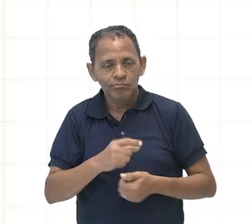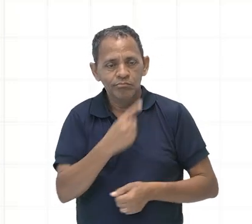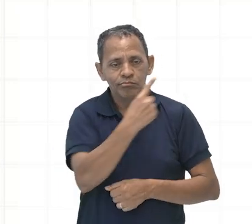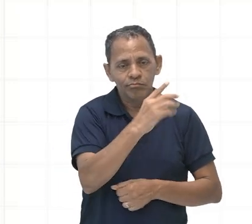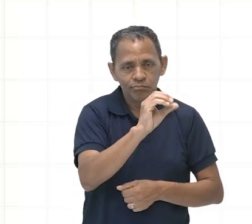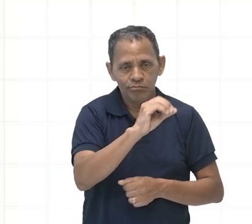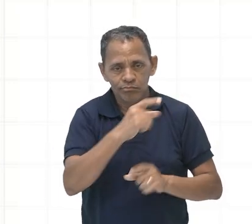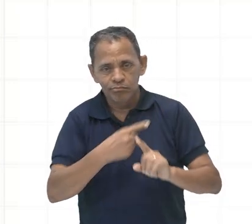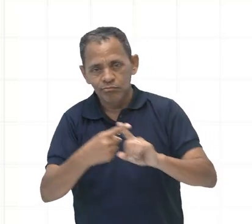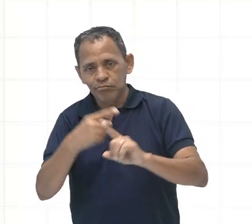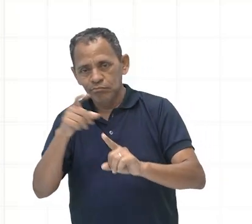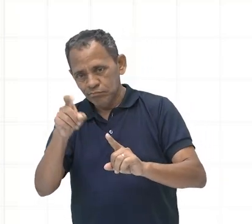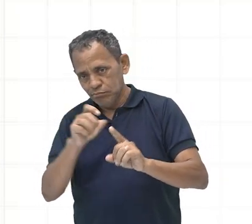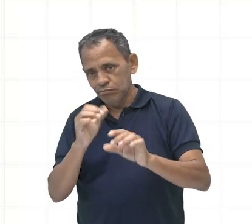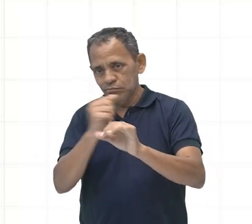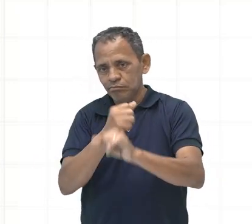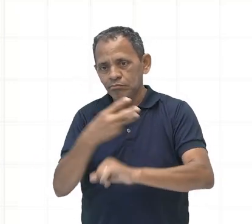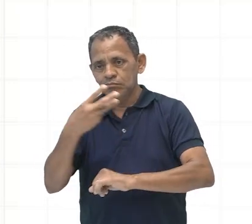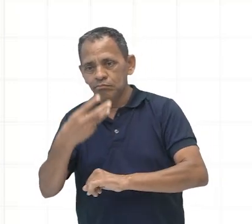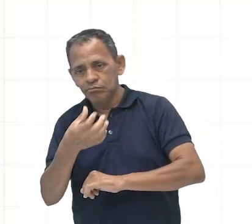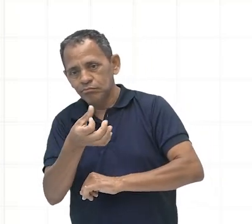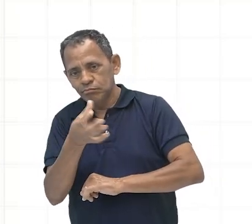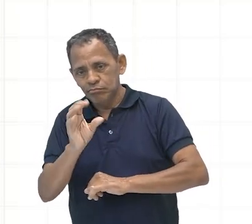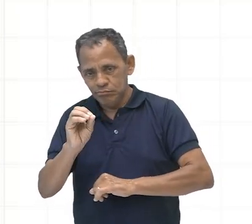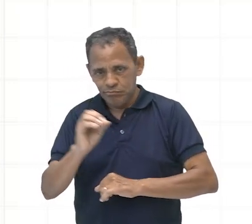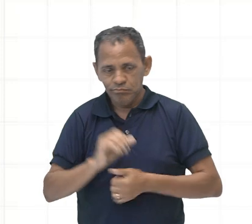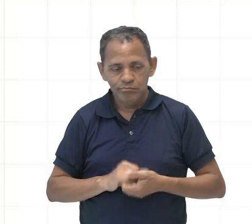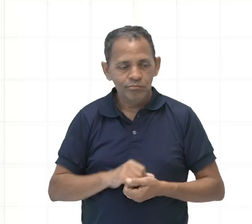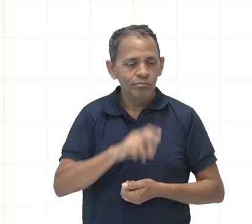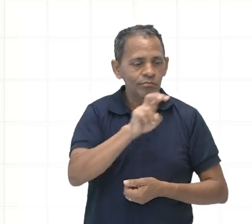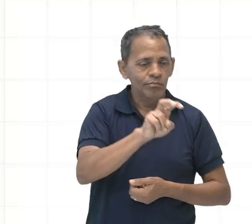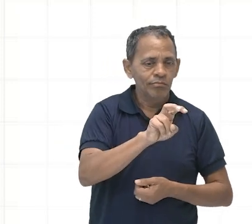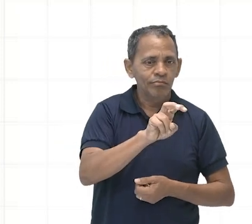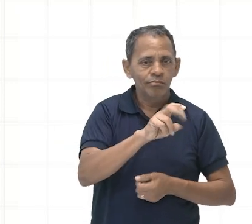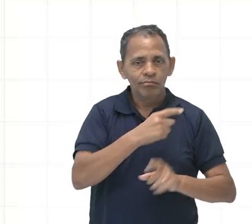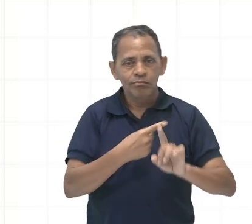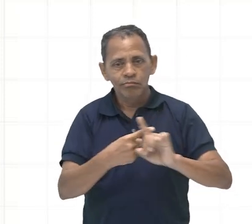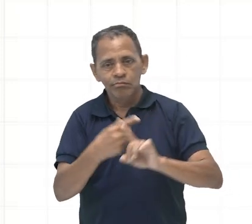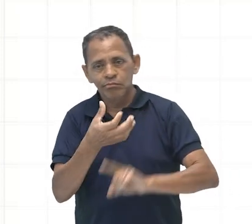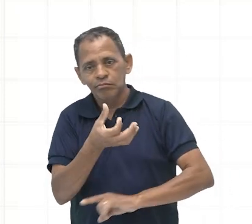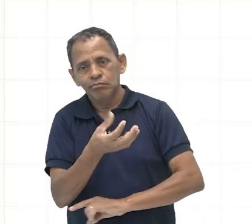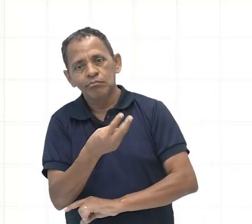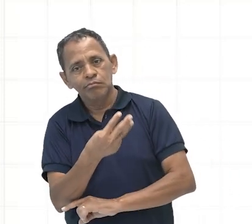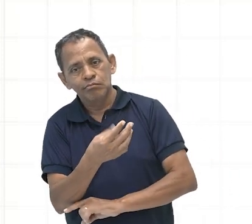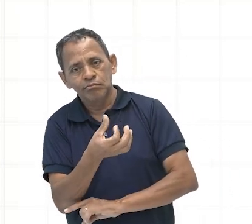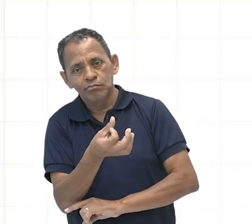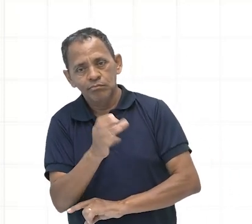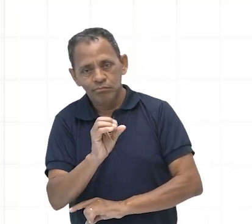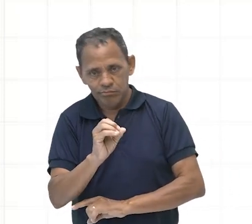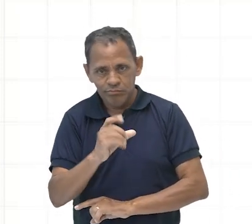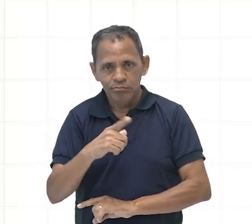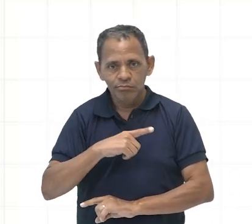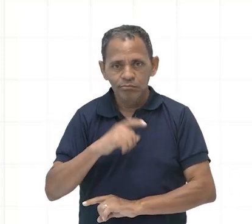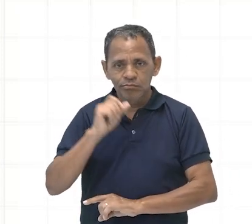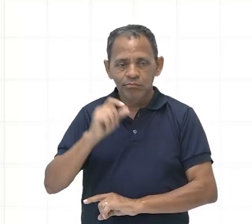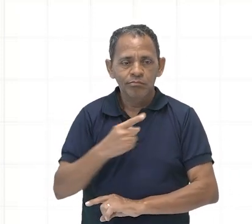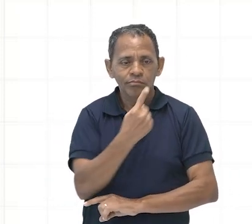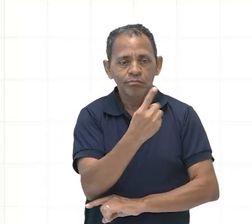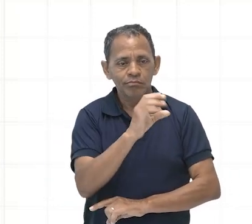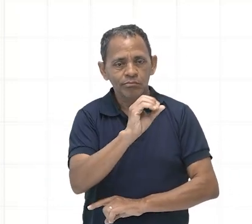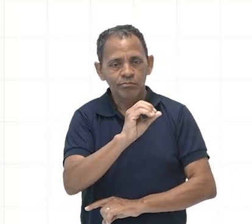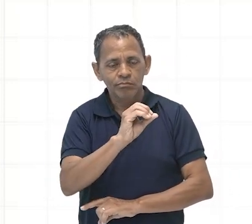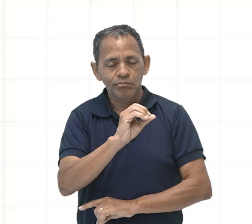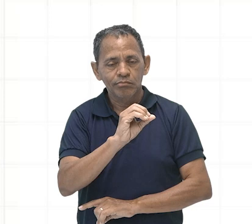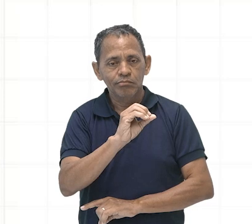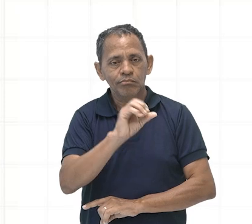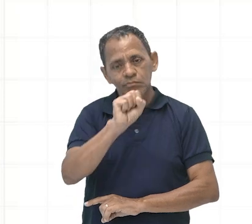5 vezes 360. 5 vezes 360, nós vamos obter